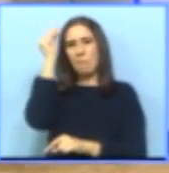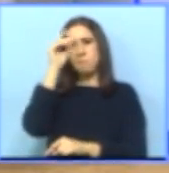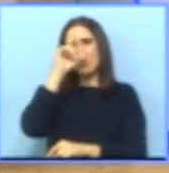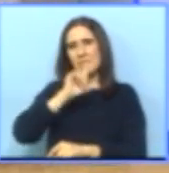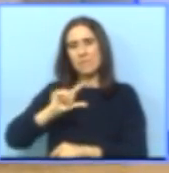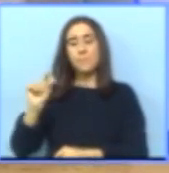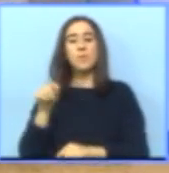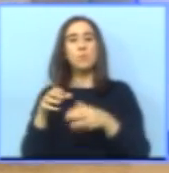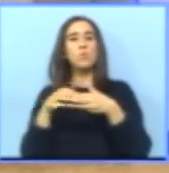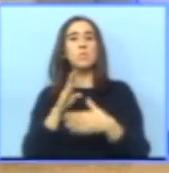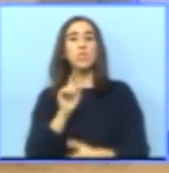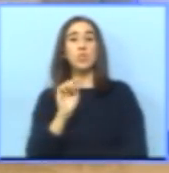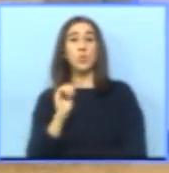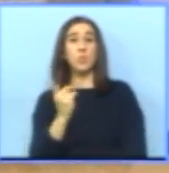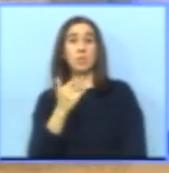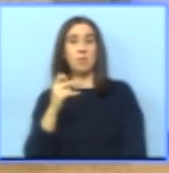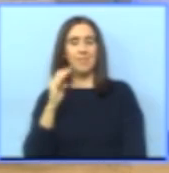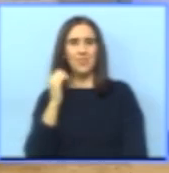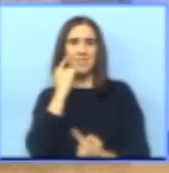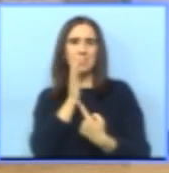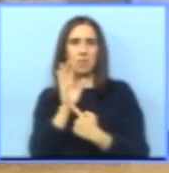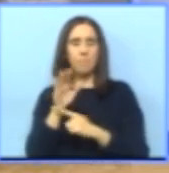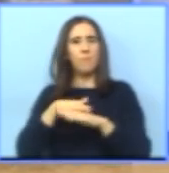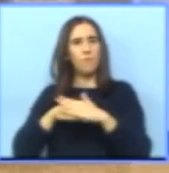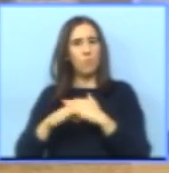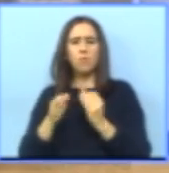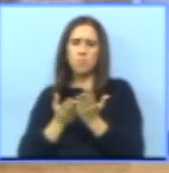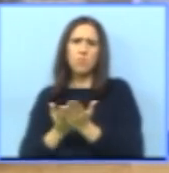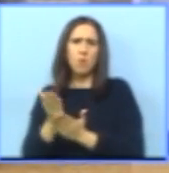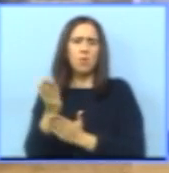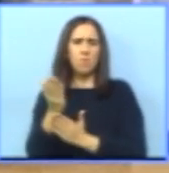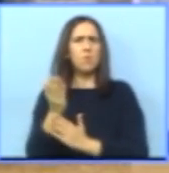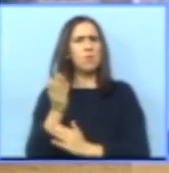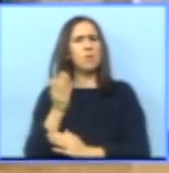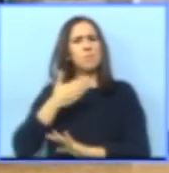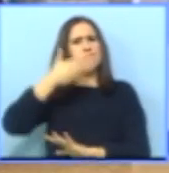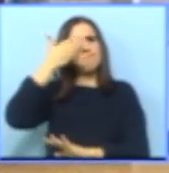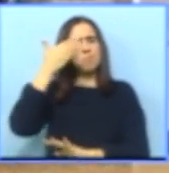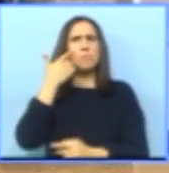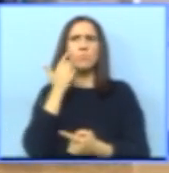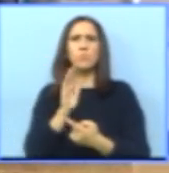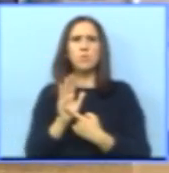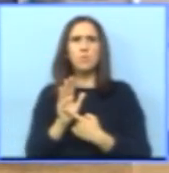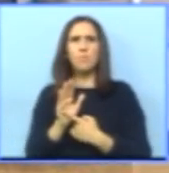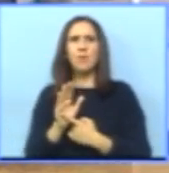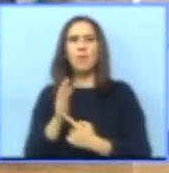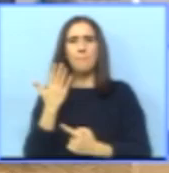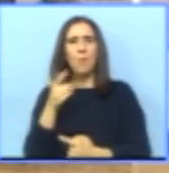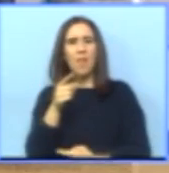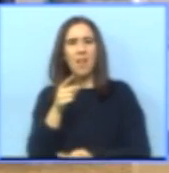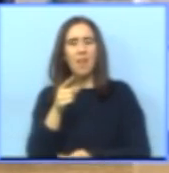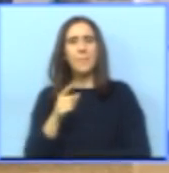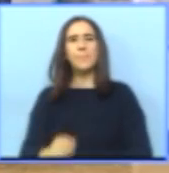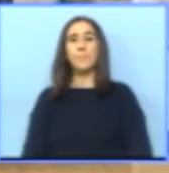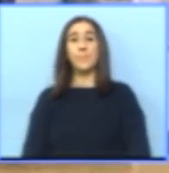jesuítas foram exemplares nisso e continuaram ao longo de muito tempo. Por exemplo, estou a ver que tem aí na mão... abri